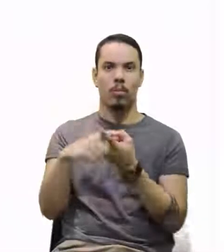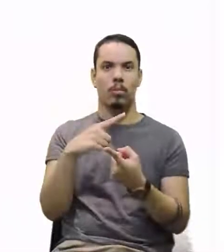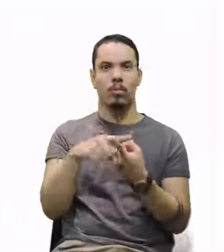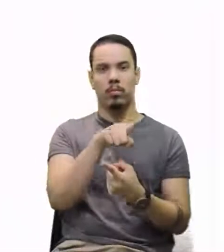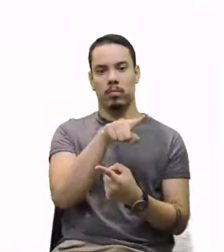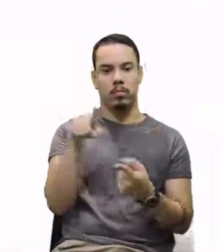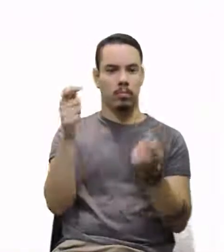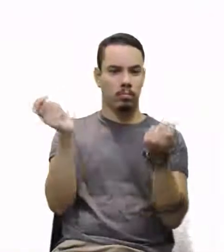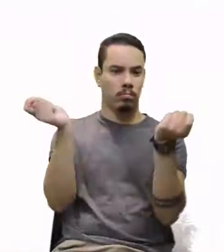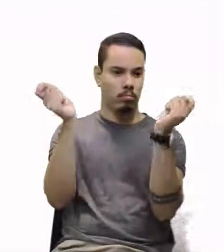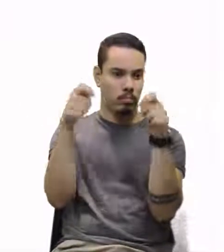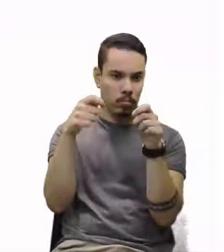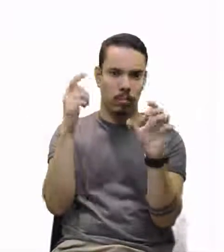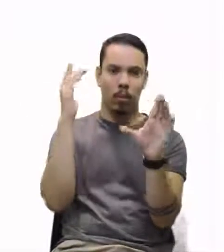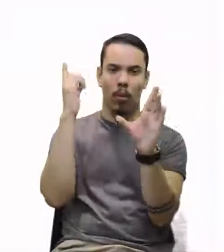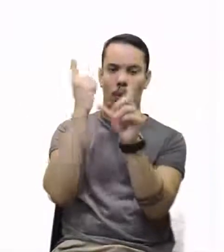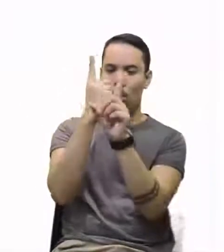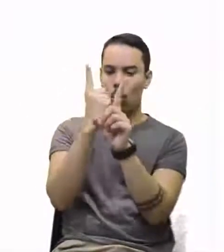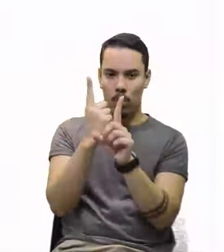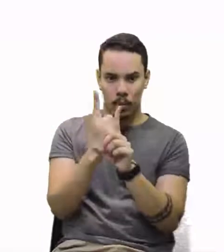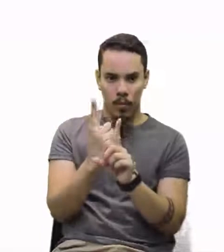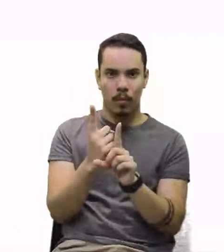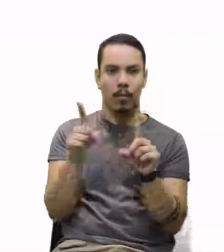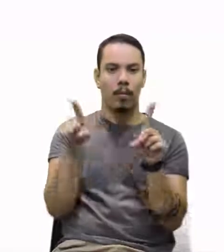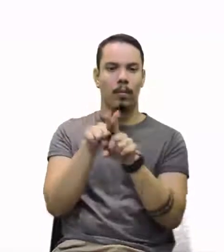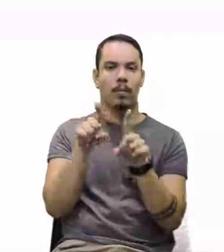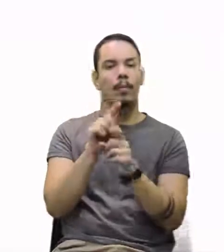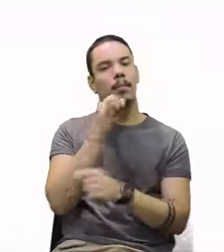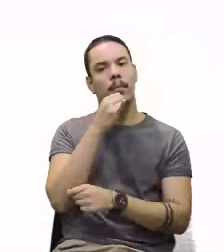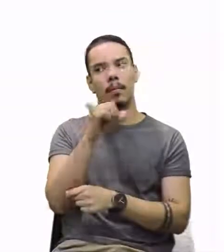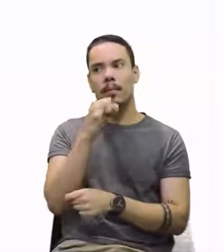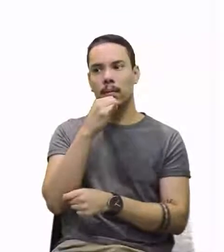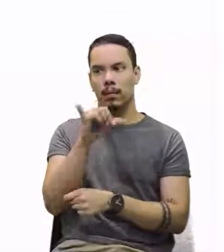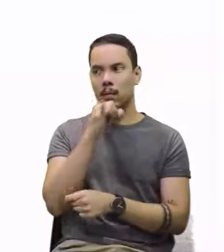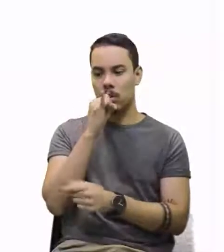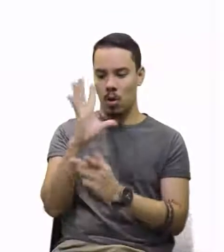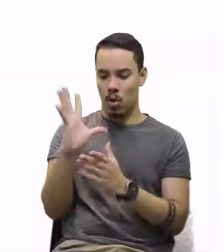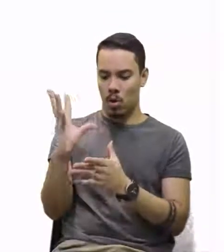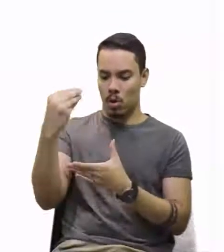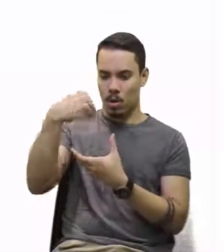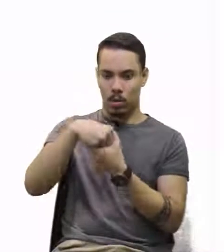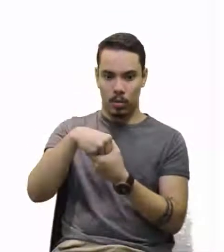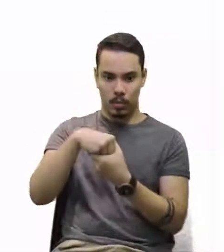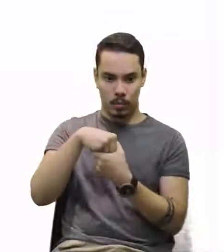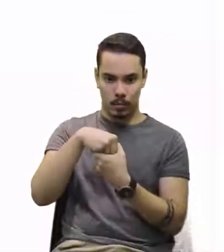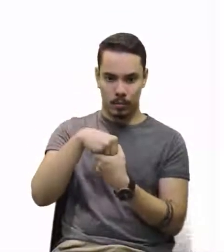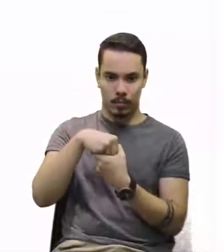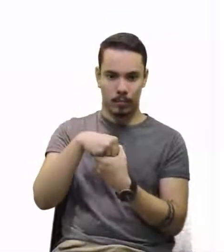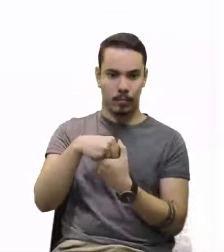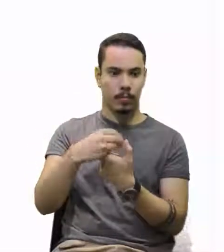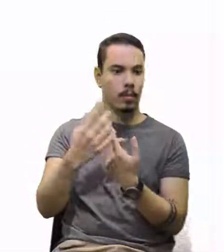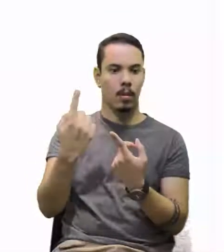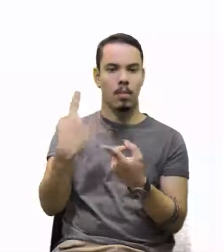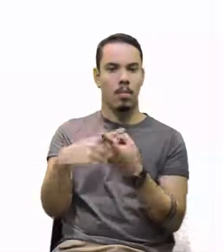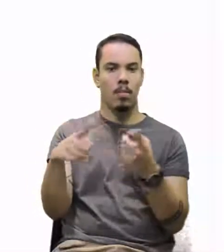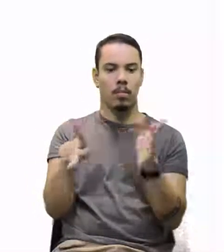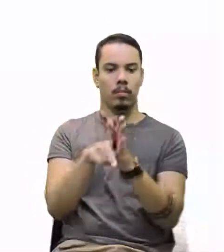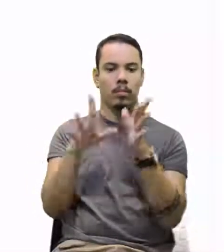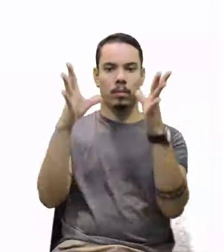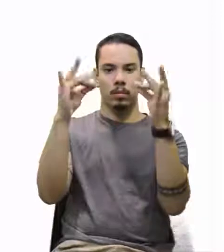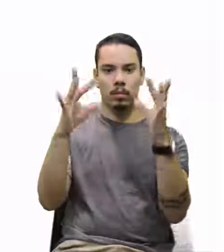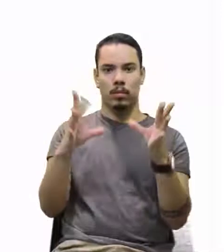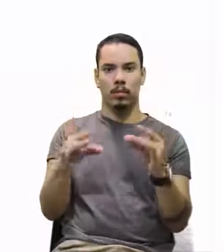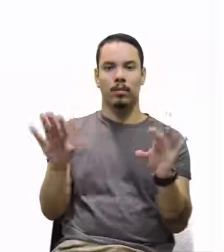pode encontrar também a energia armazenada em um indutor descrita